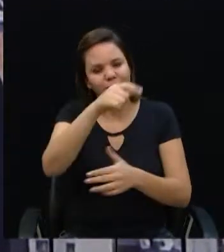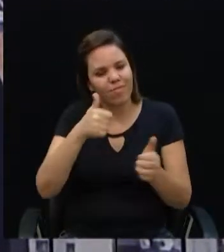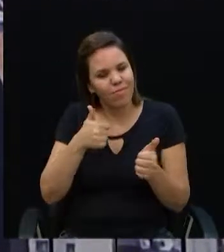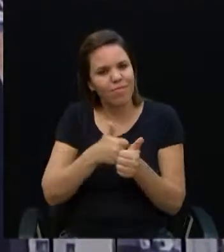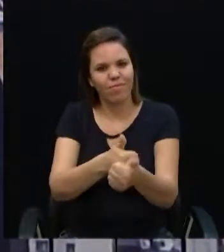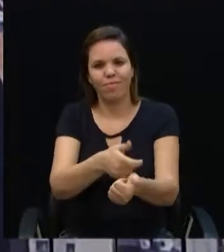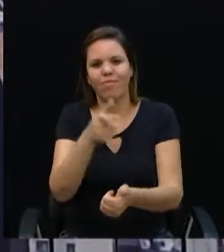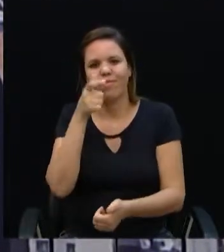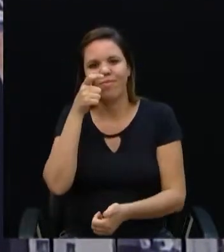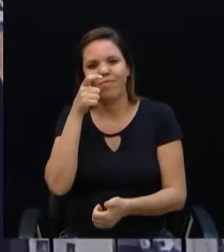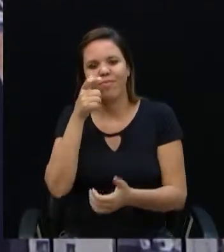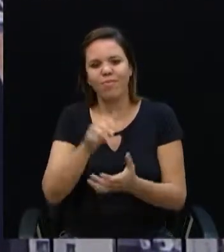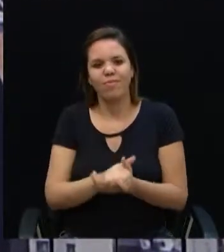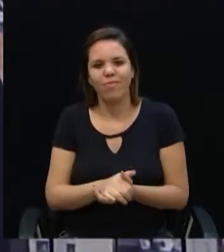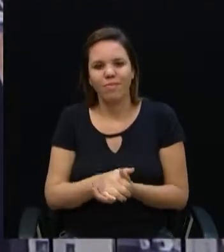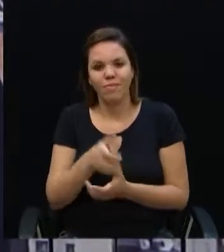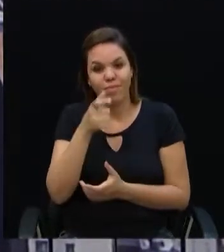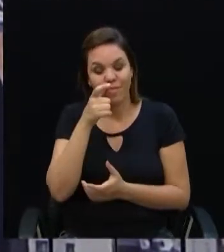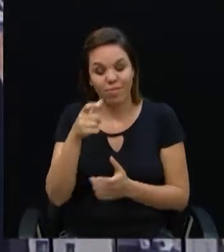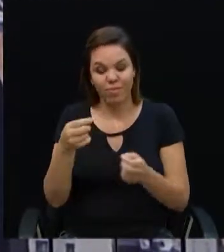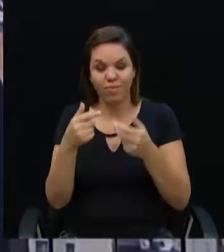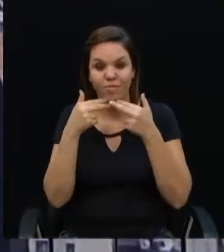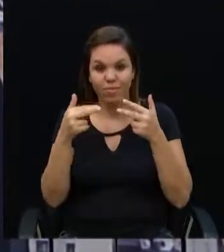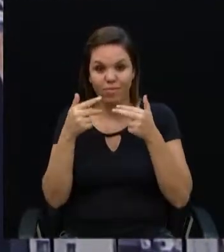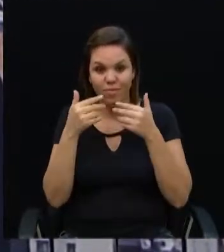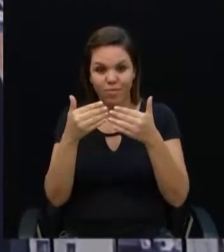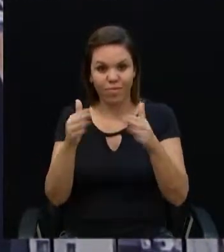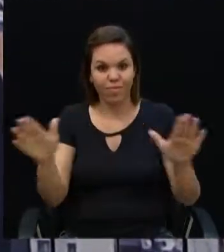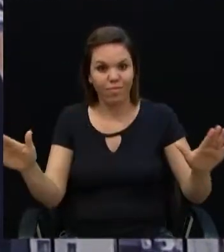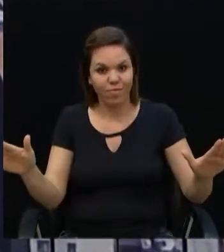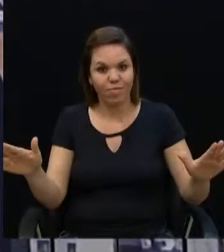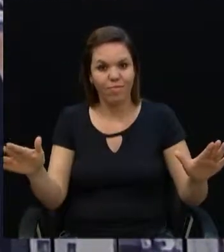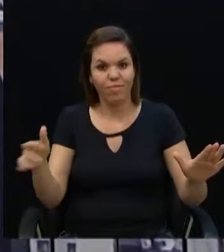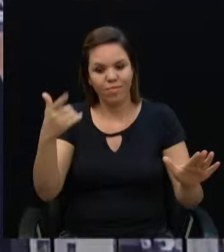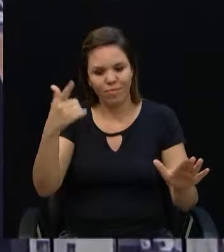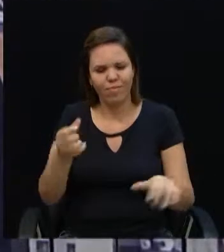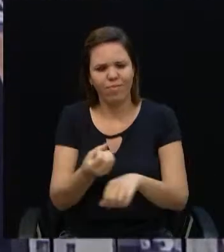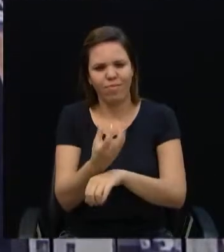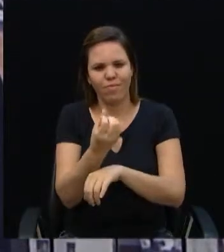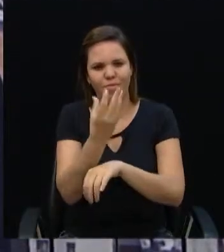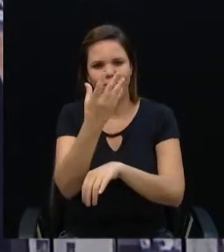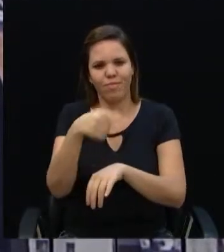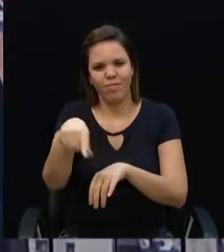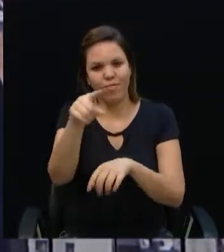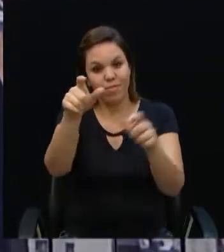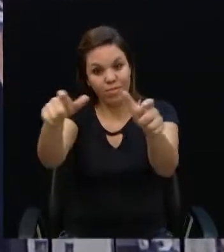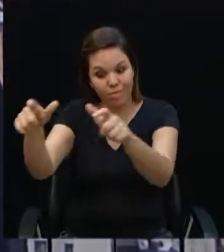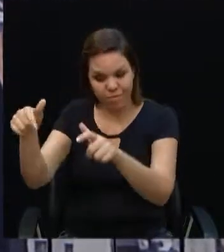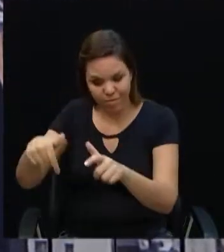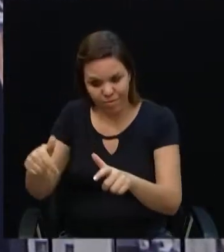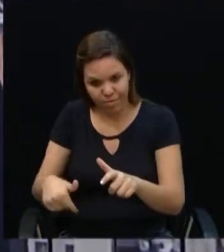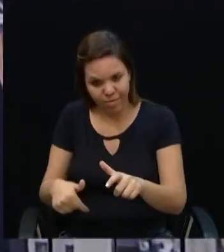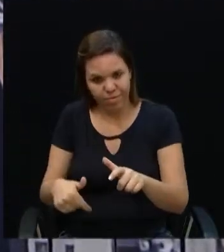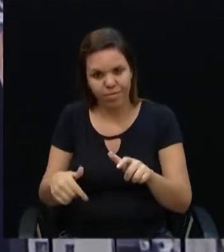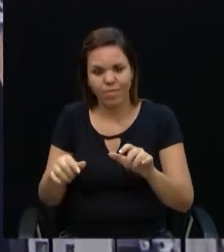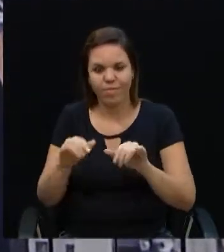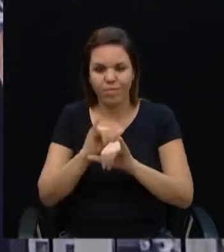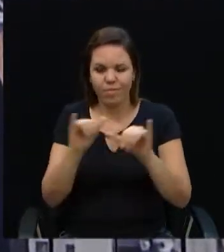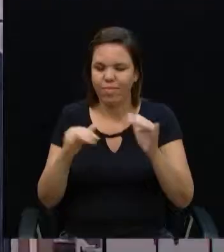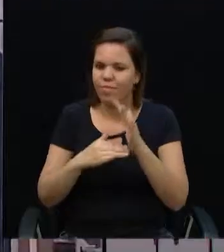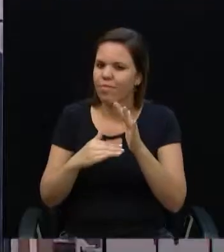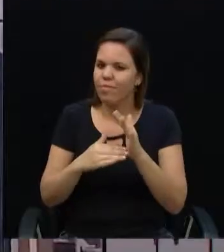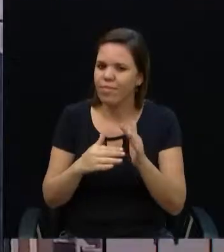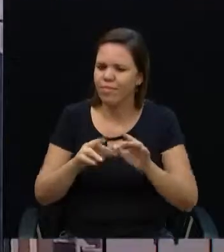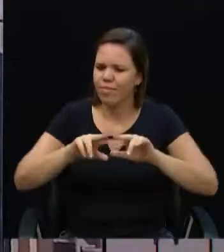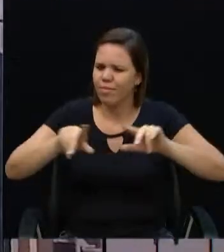sua companhia e audiência. Você viu aí na nossa vinheta nova, hein? Mais informações do seu bairro aqui no nosso jornal